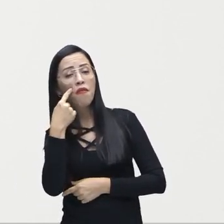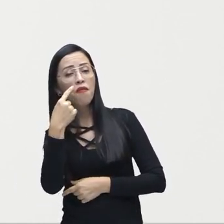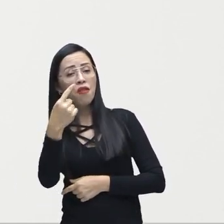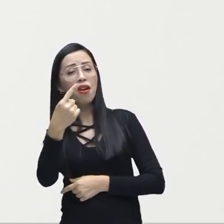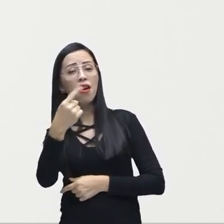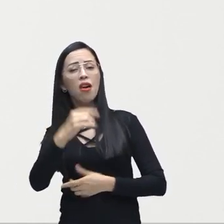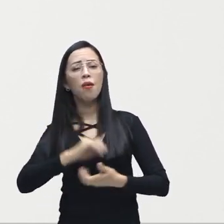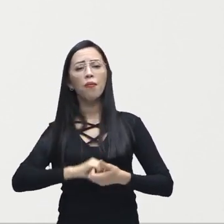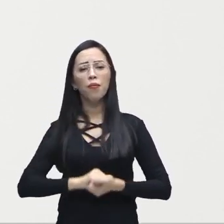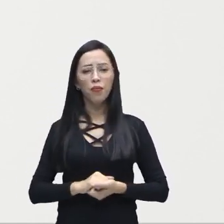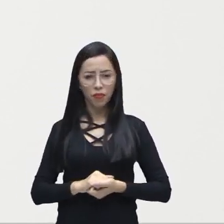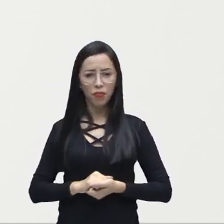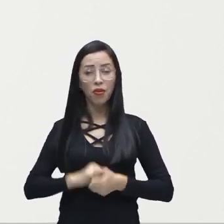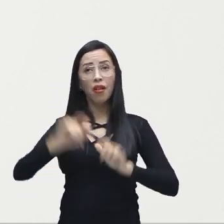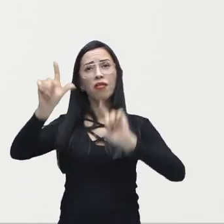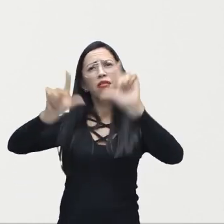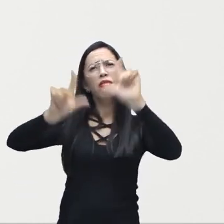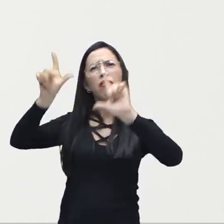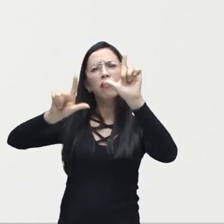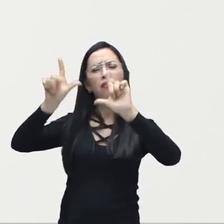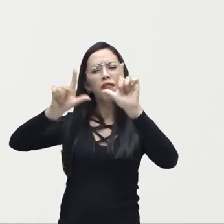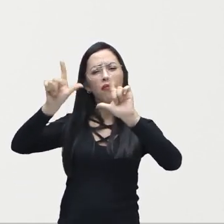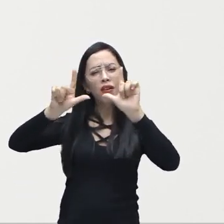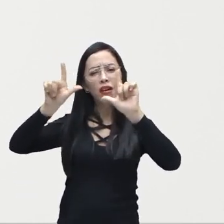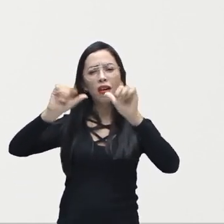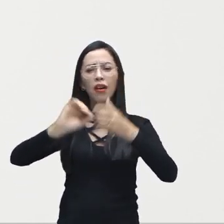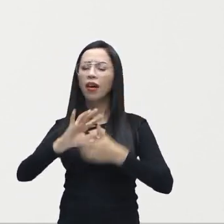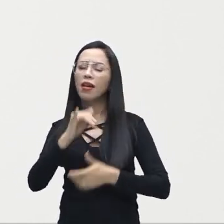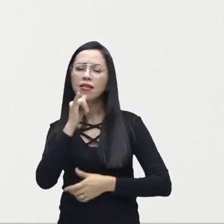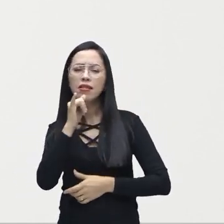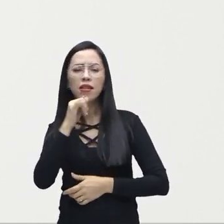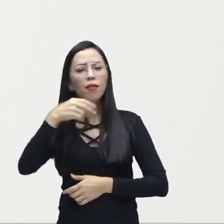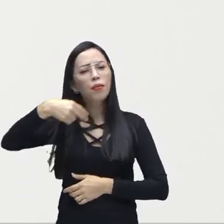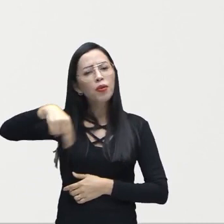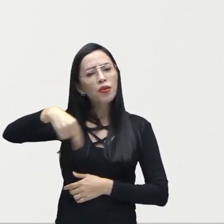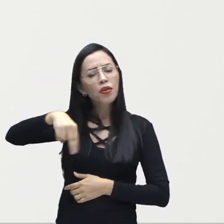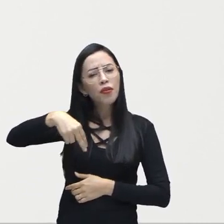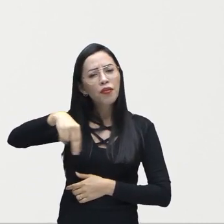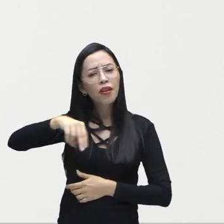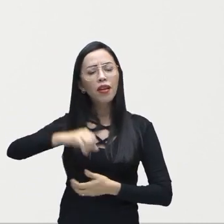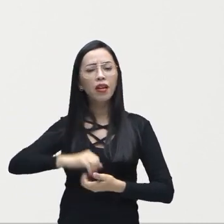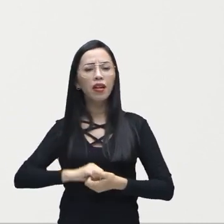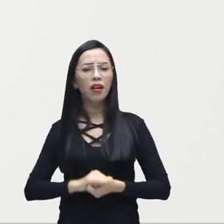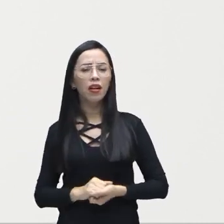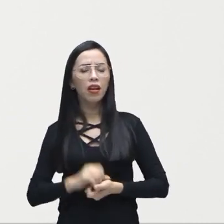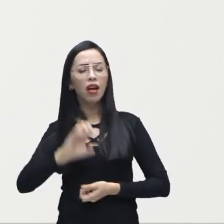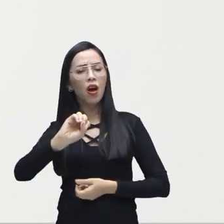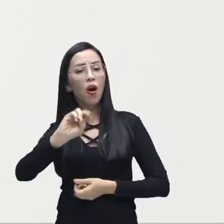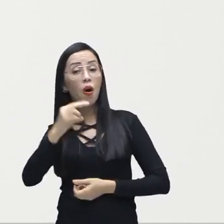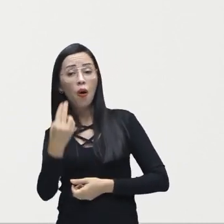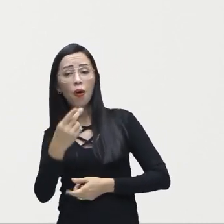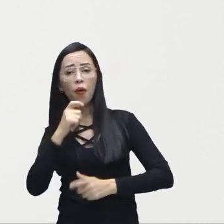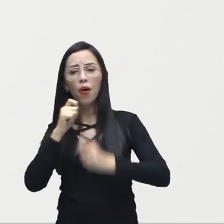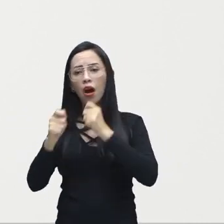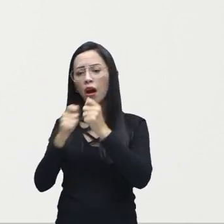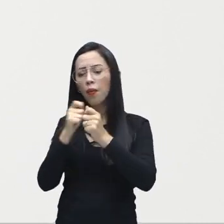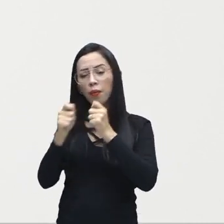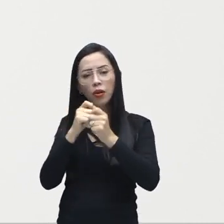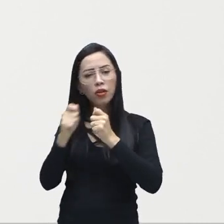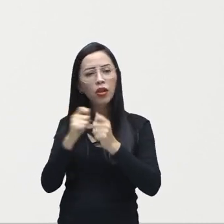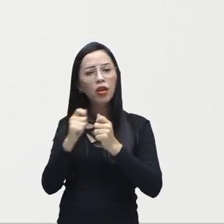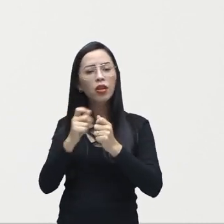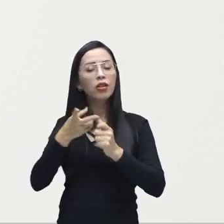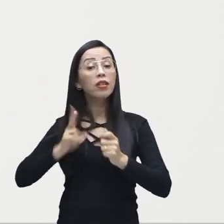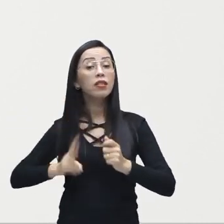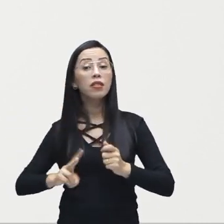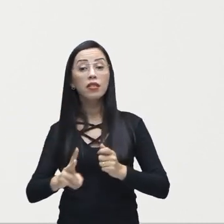nós estamos assistindo a TV, numa novela, numa reportagem, sempre nós